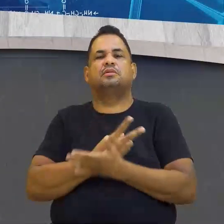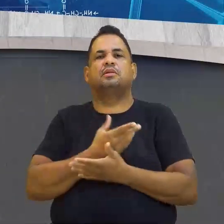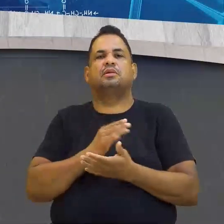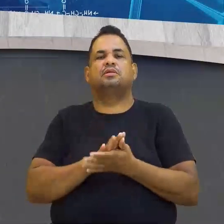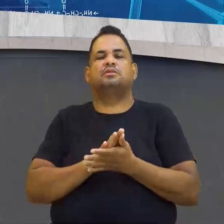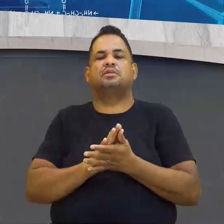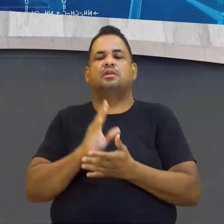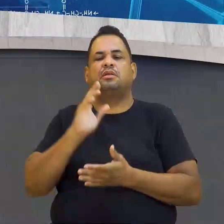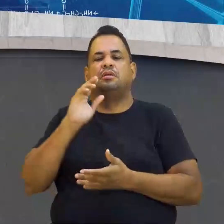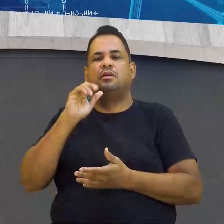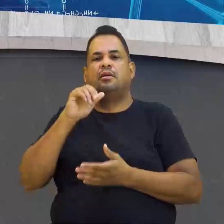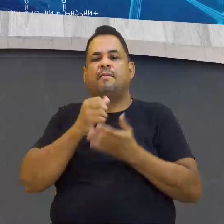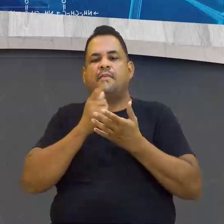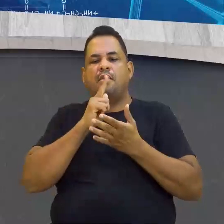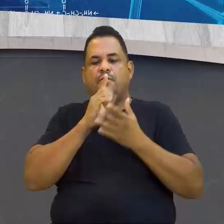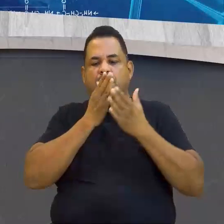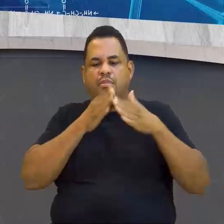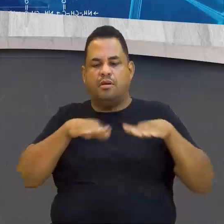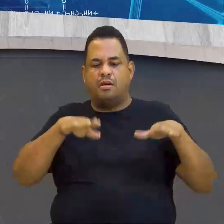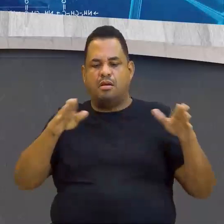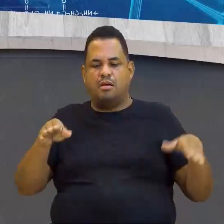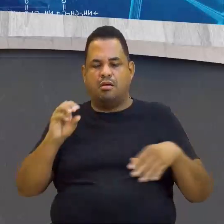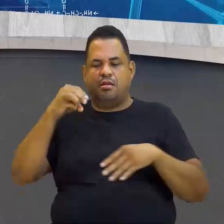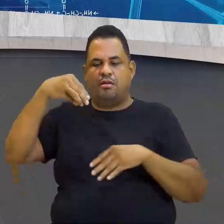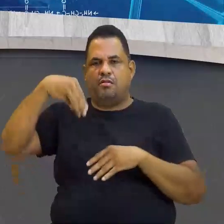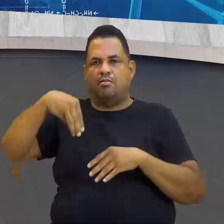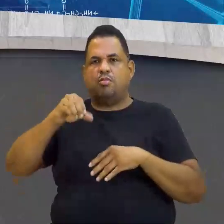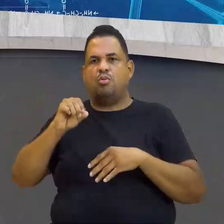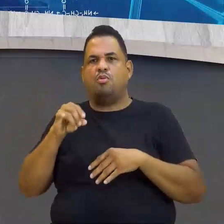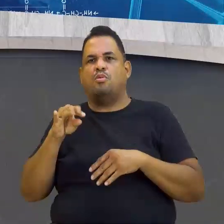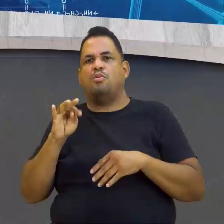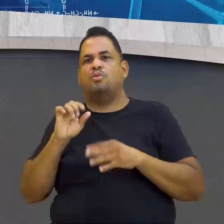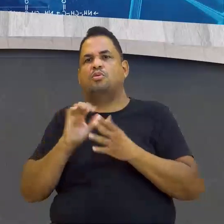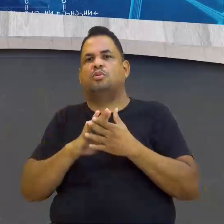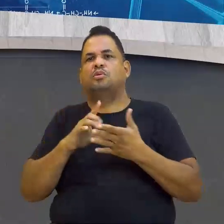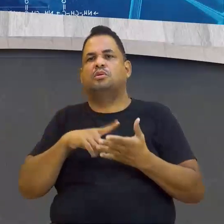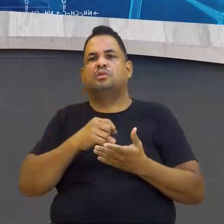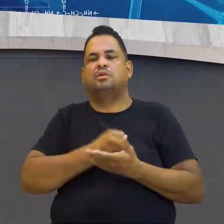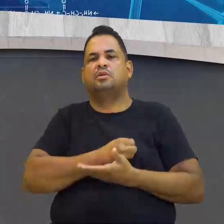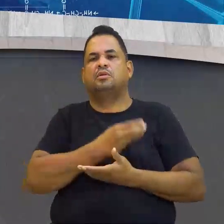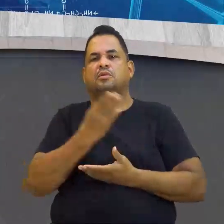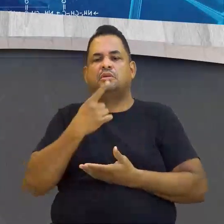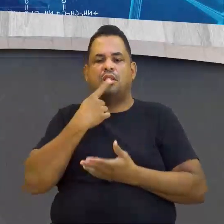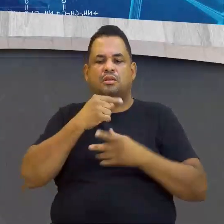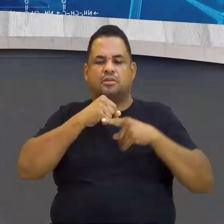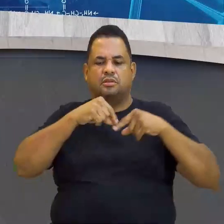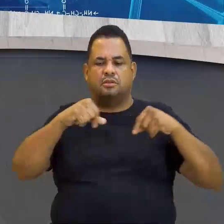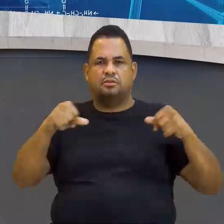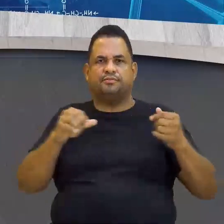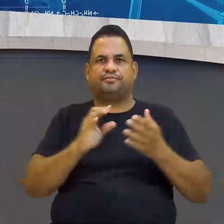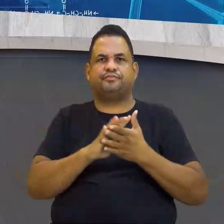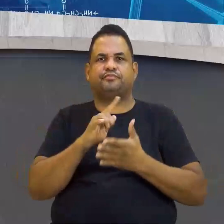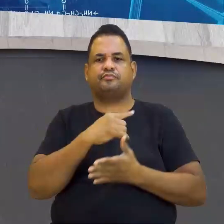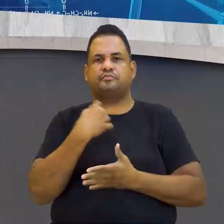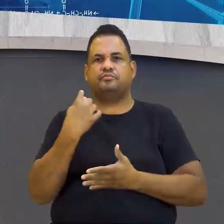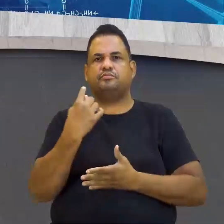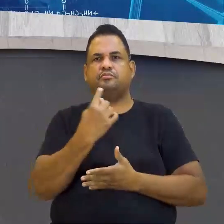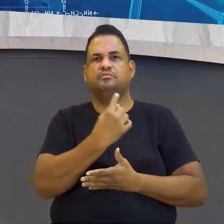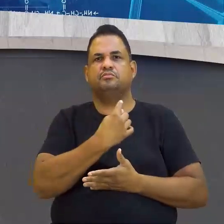um mar que tem a maior concentração de sal do mundo. Lá, nós, seres humanos, somos